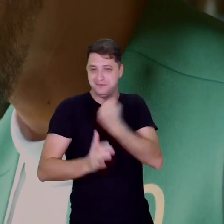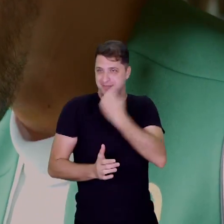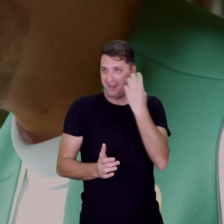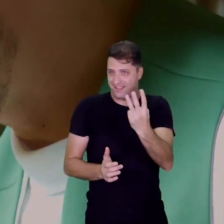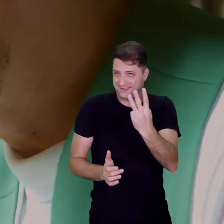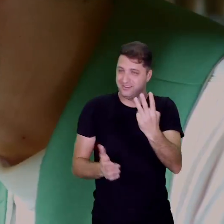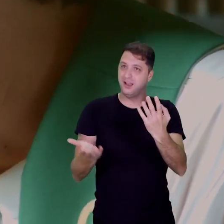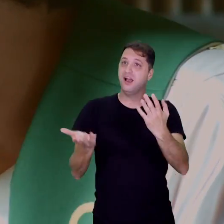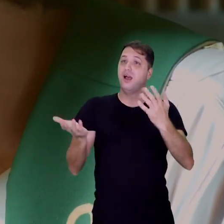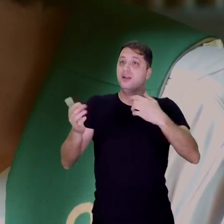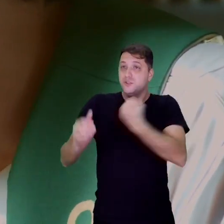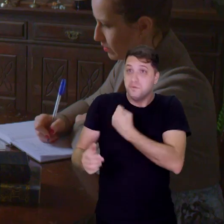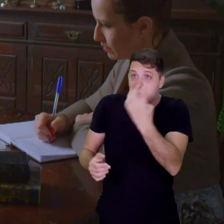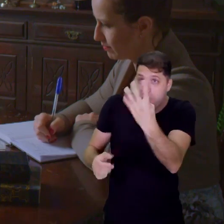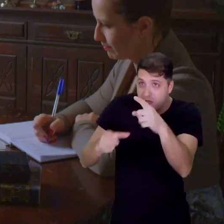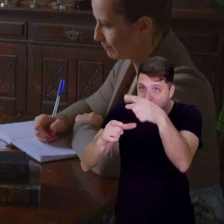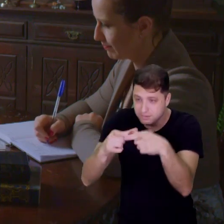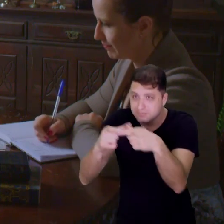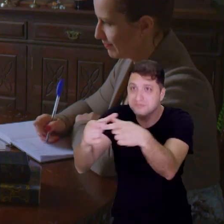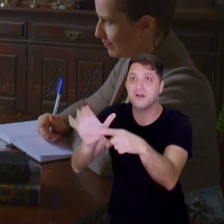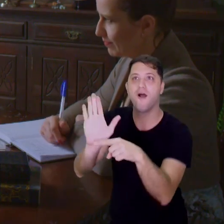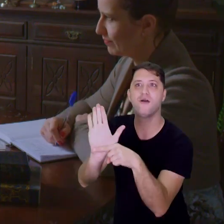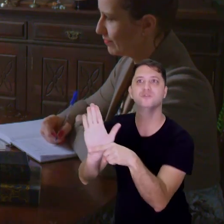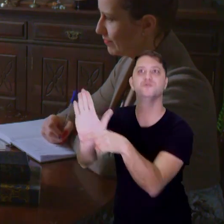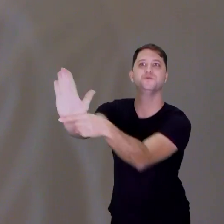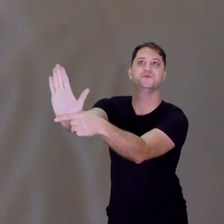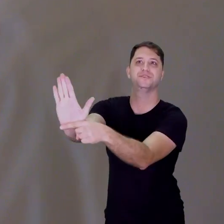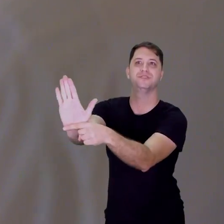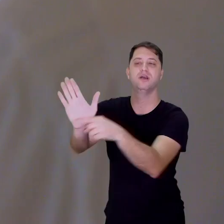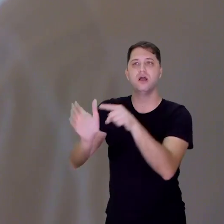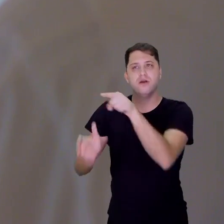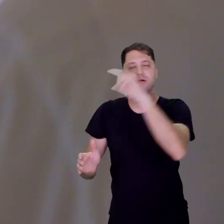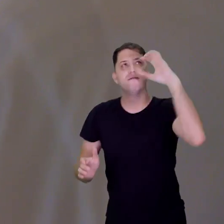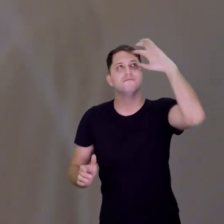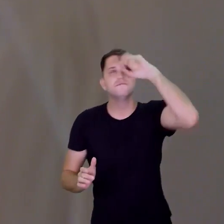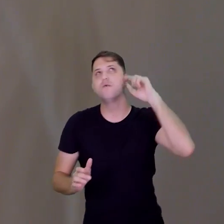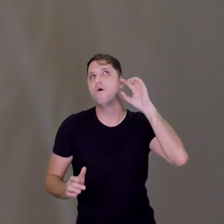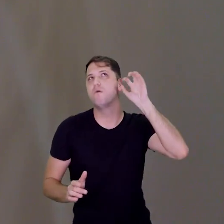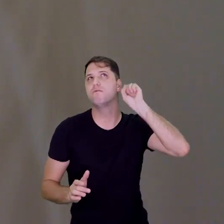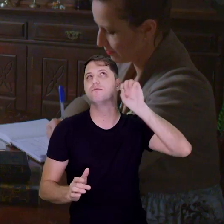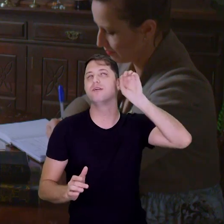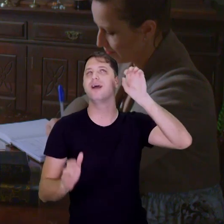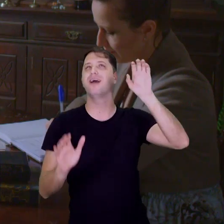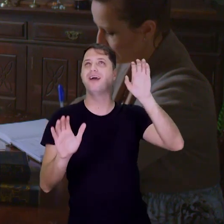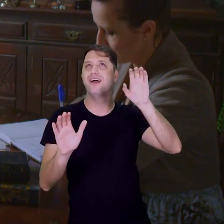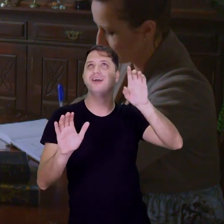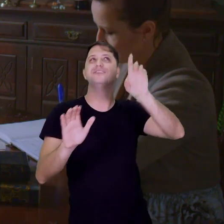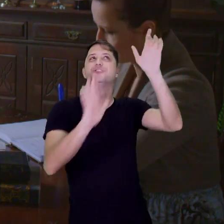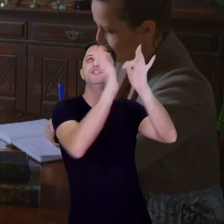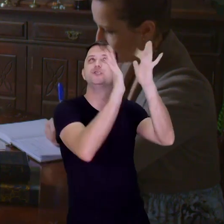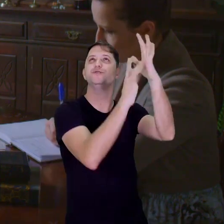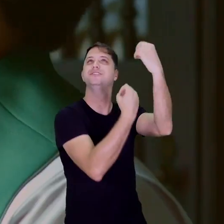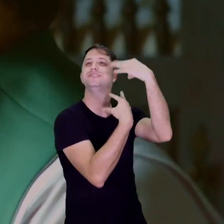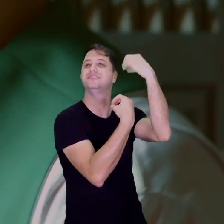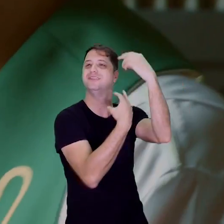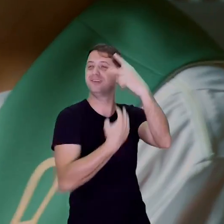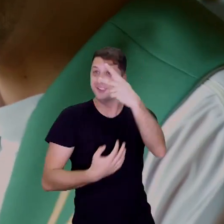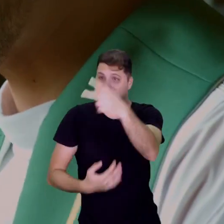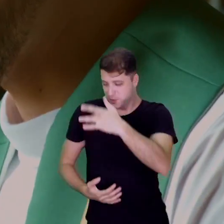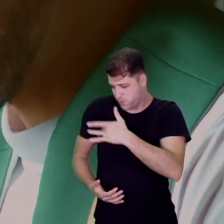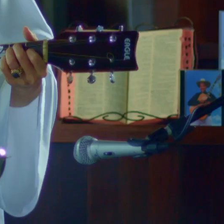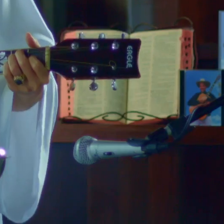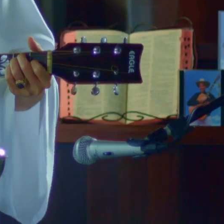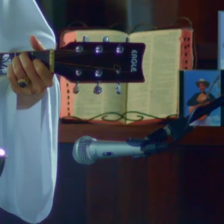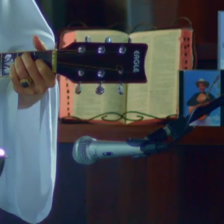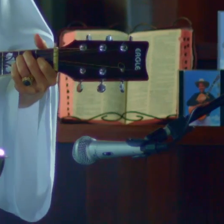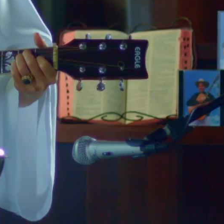3. A faixa 4, Louvor ao Mistério, pode te ajudar. Ela ensina a gente a escutar os ensinamentos de Jesus